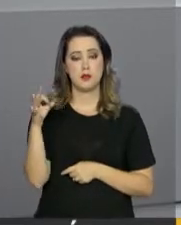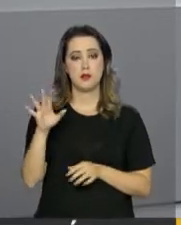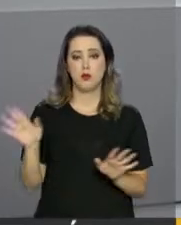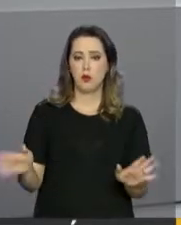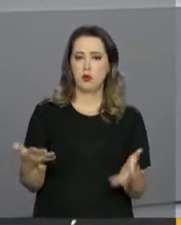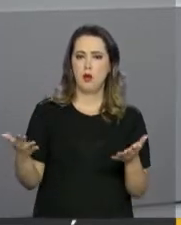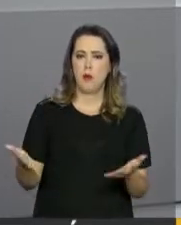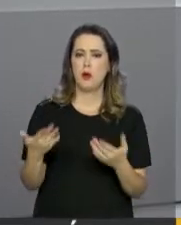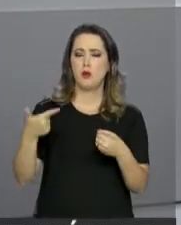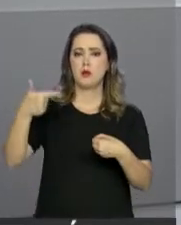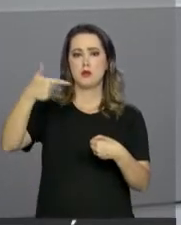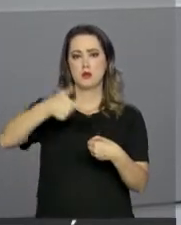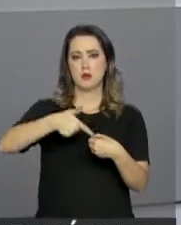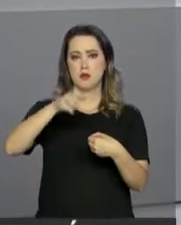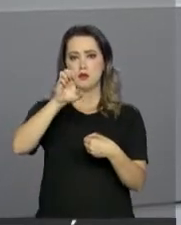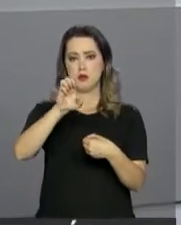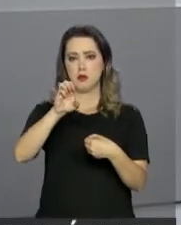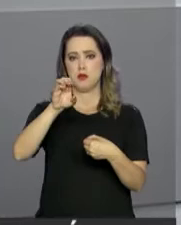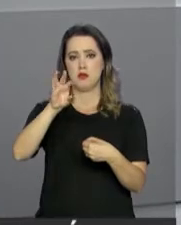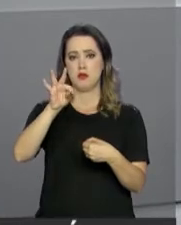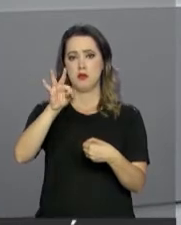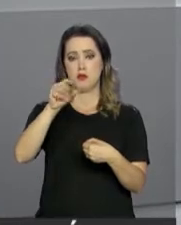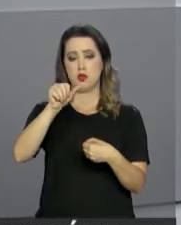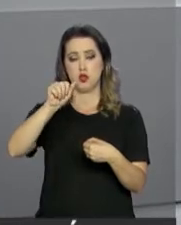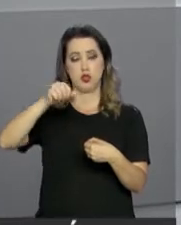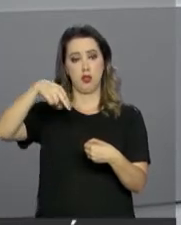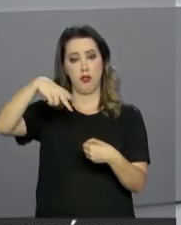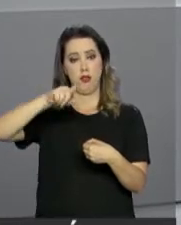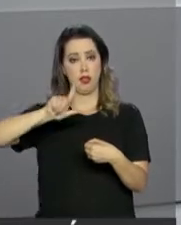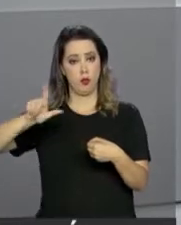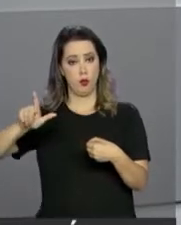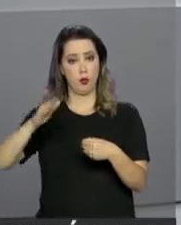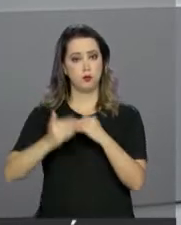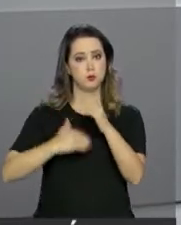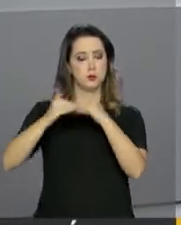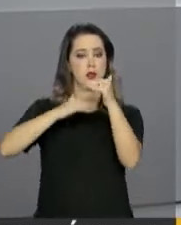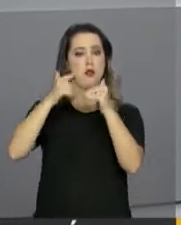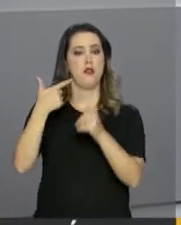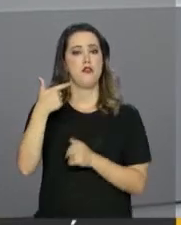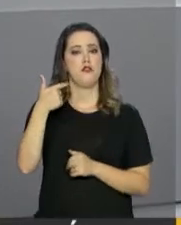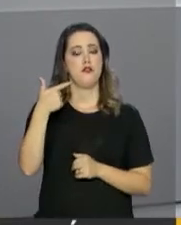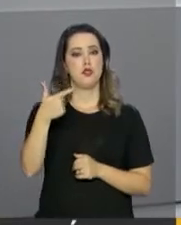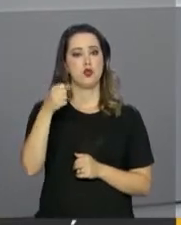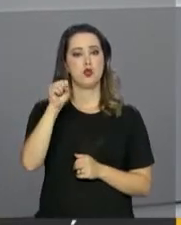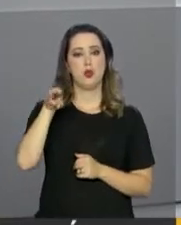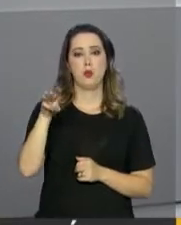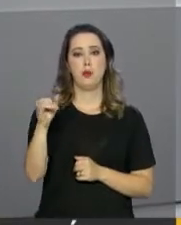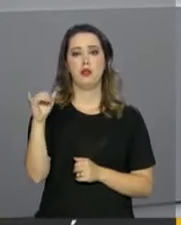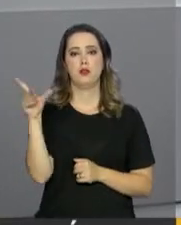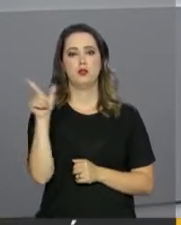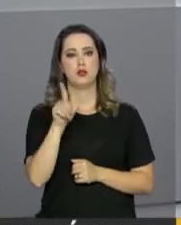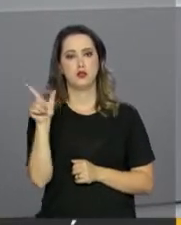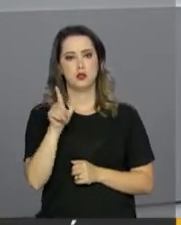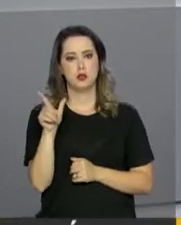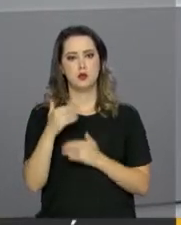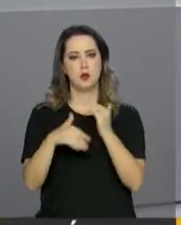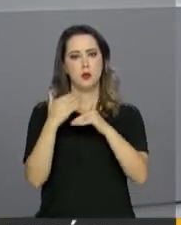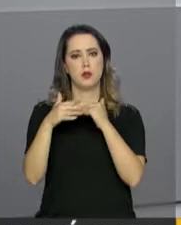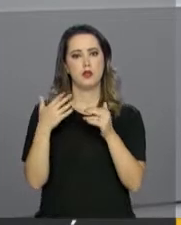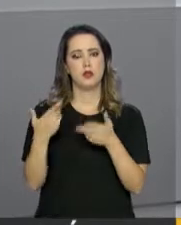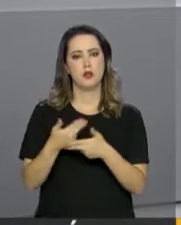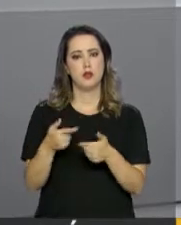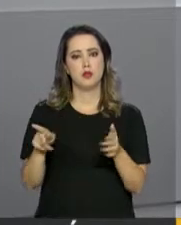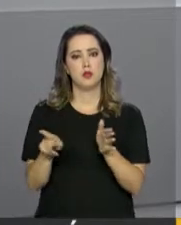a companhia nacional de abastecimento a conab a fabricação deve ultrapassar 28 bilhões de litros o aumento na produção